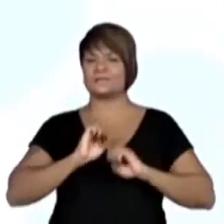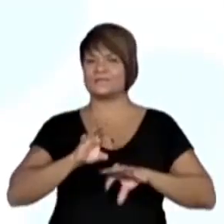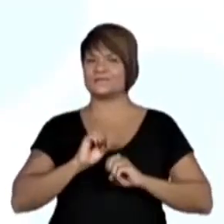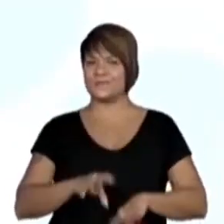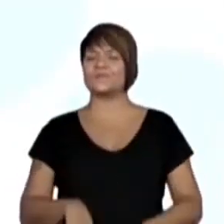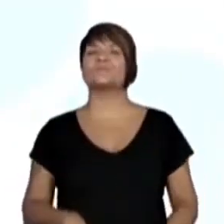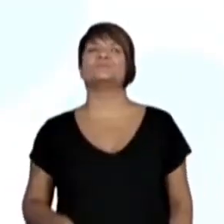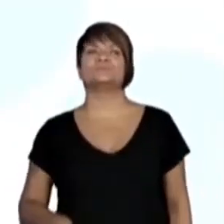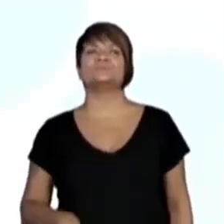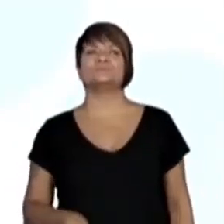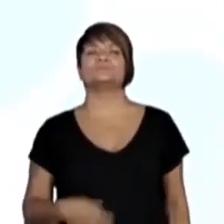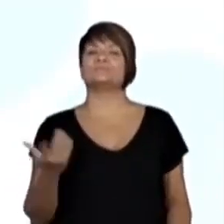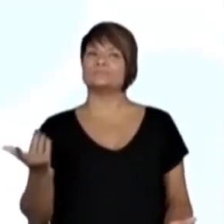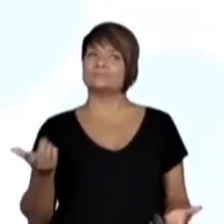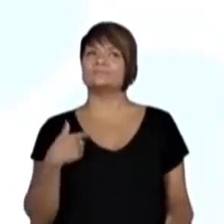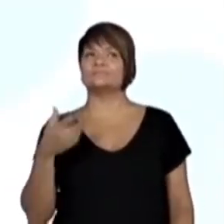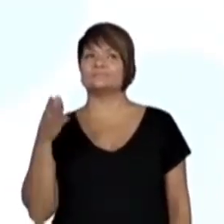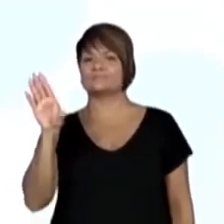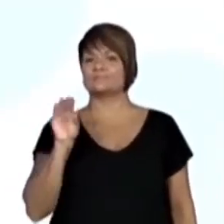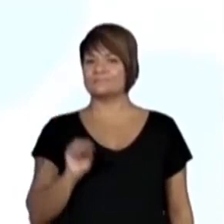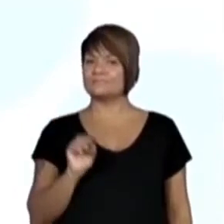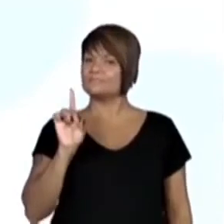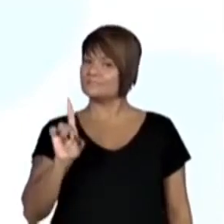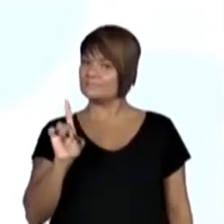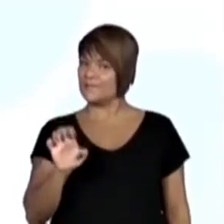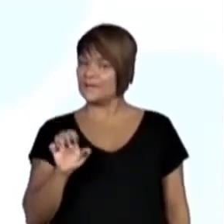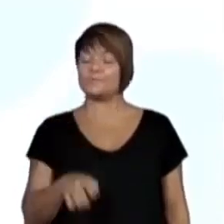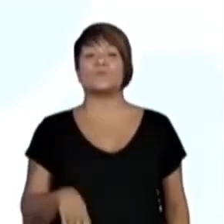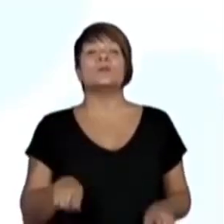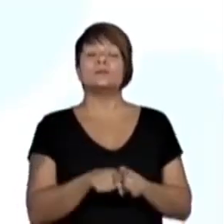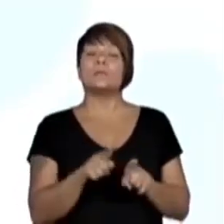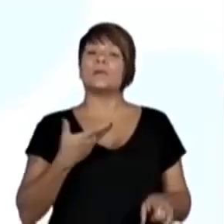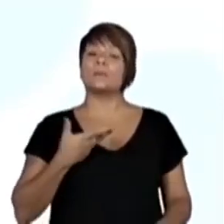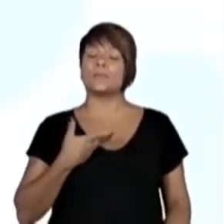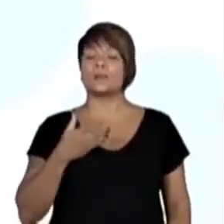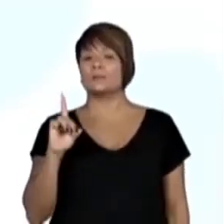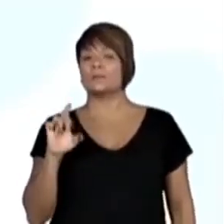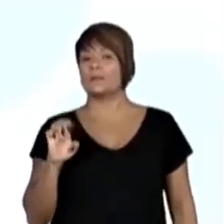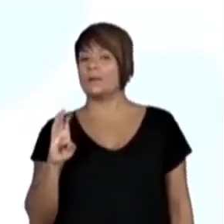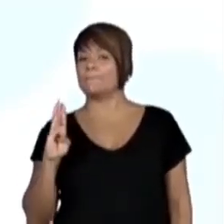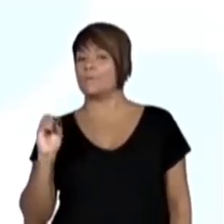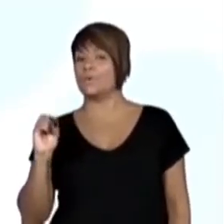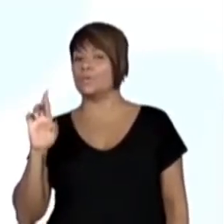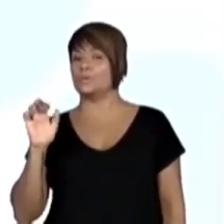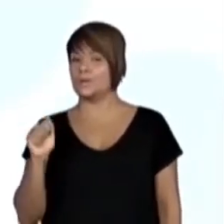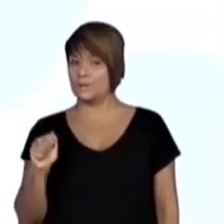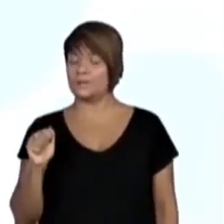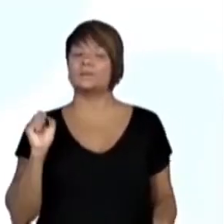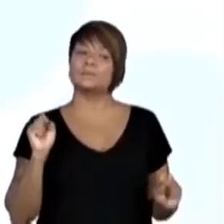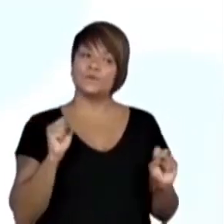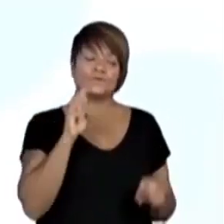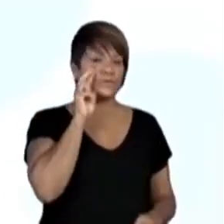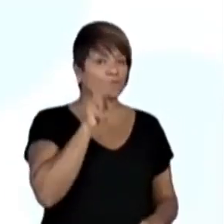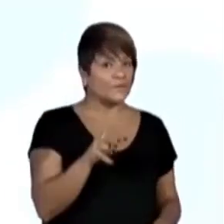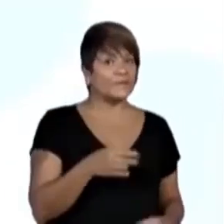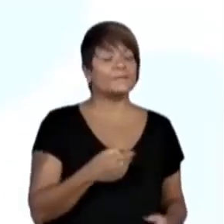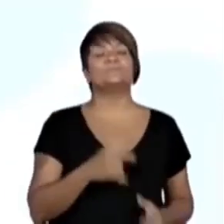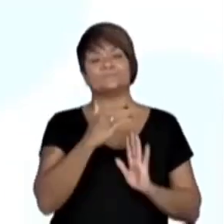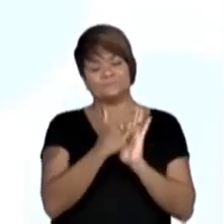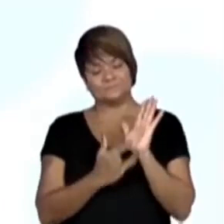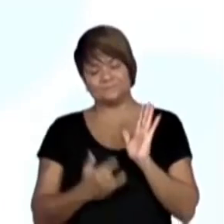Dedo. Me ajuda a escrever. Se eu tiver alguma amiguinha Débora na sala, eu posso olhar a lista dos estudantes.